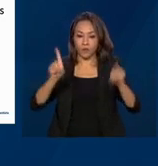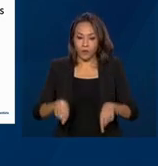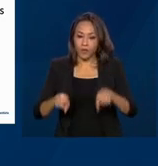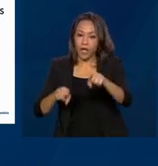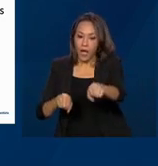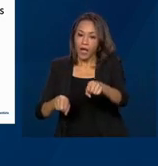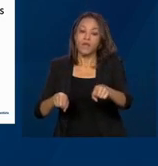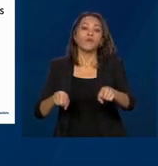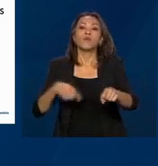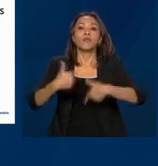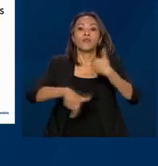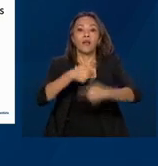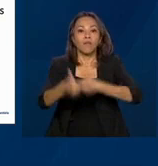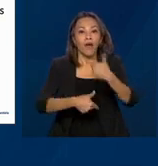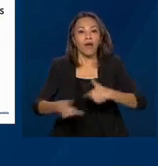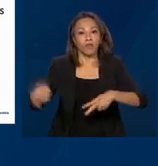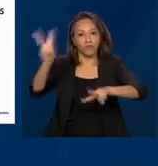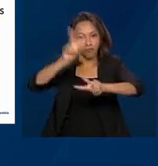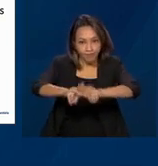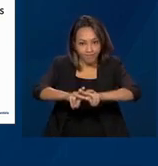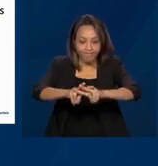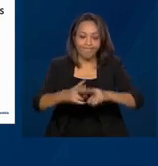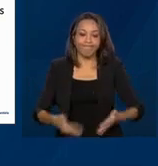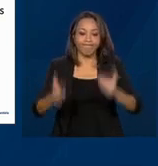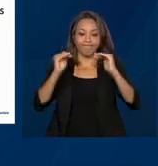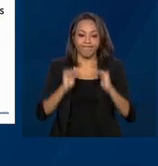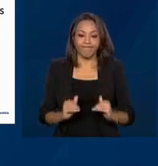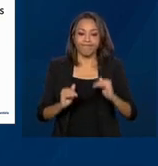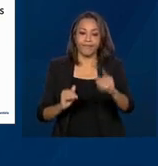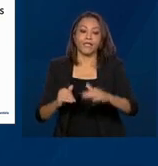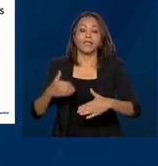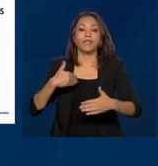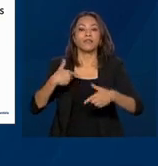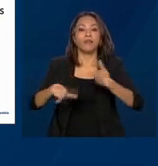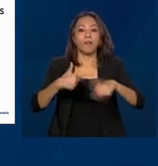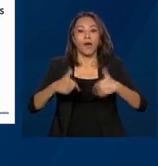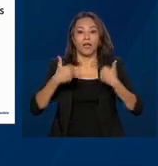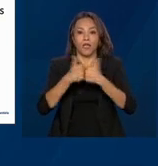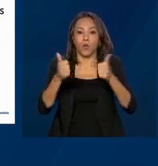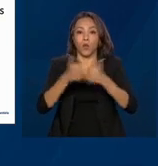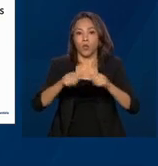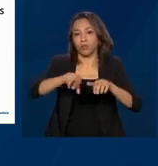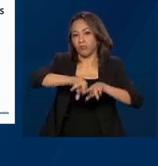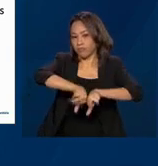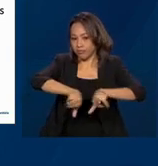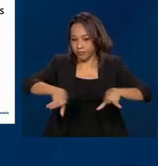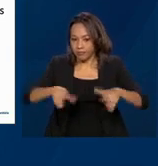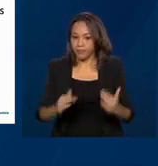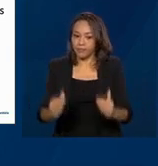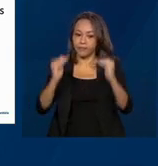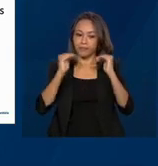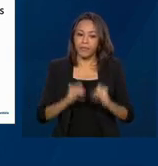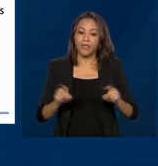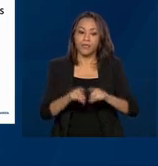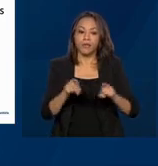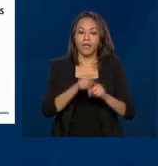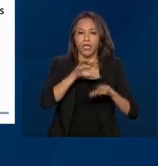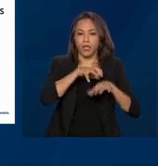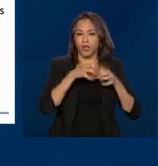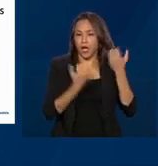de privação de liberdade, trabalhadores do transporte coletivo, transportadores rodoviários de